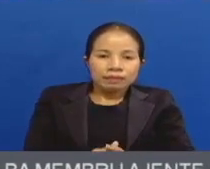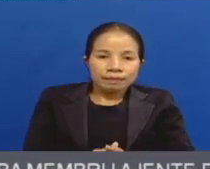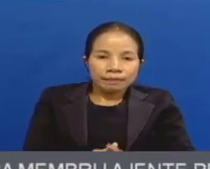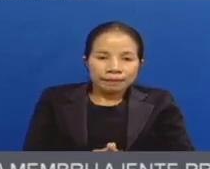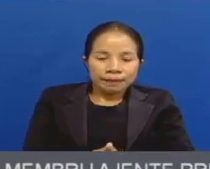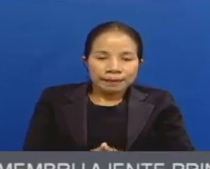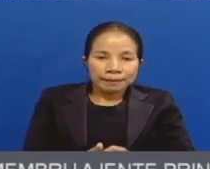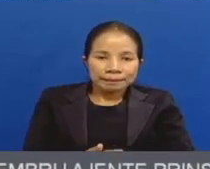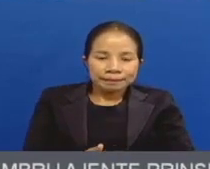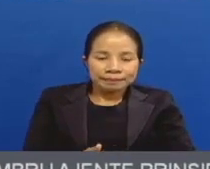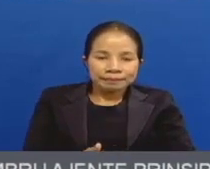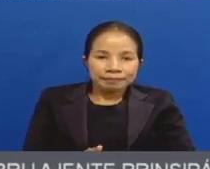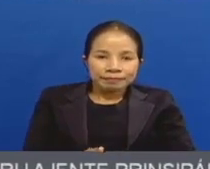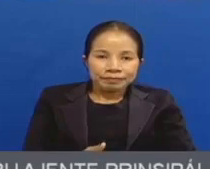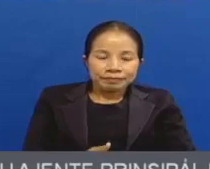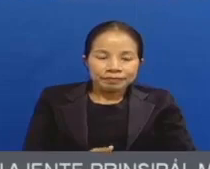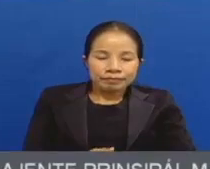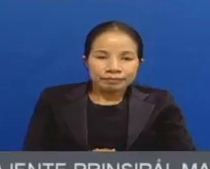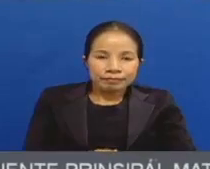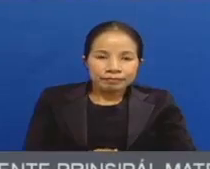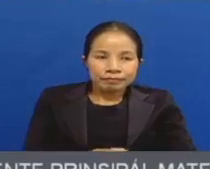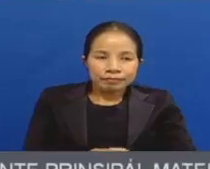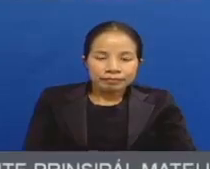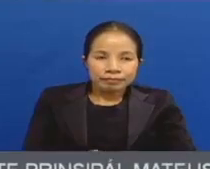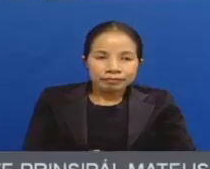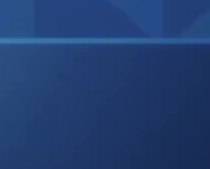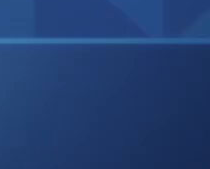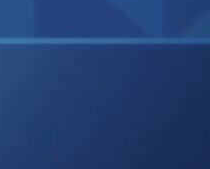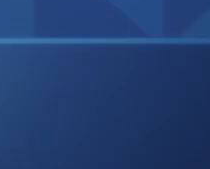Husi Manatutu, Franz da Costa Simenis, ba RTTL.